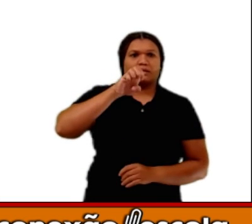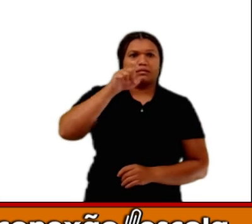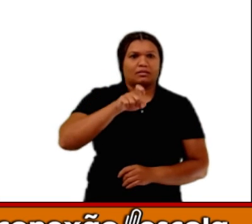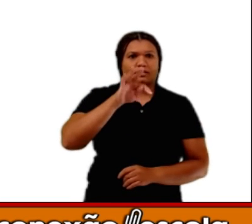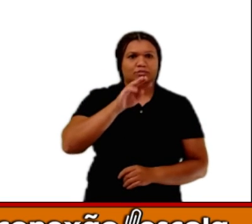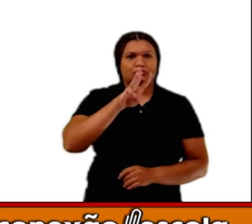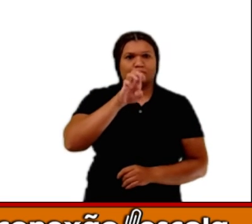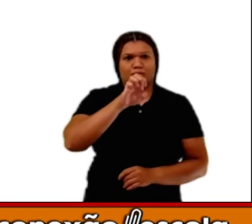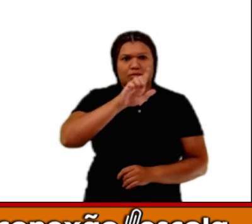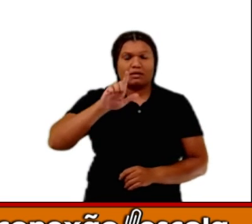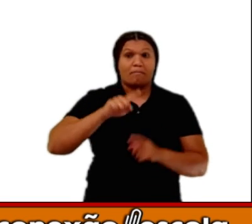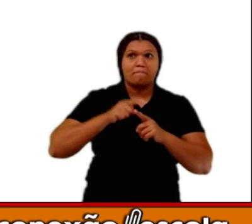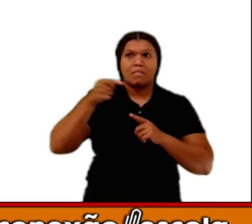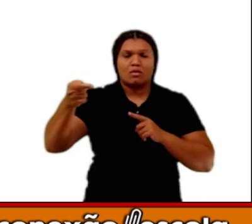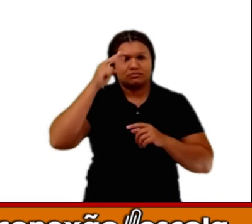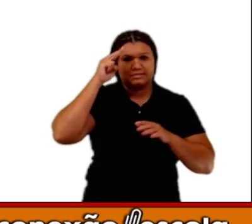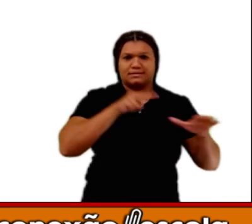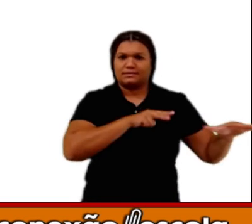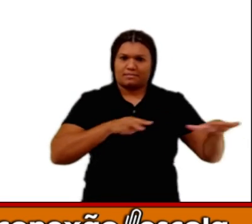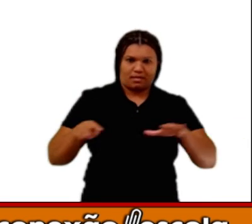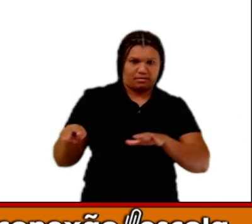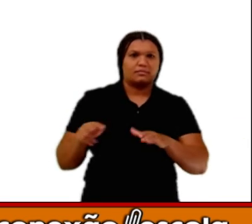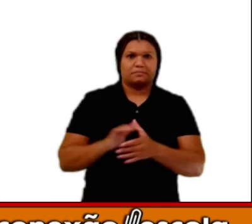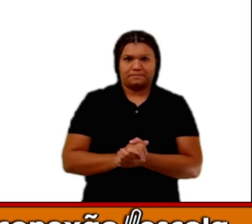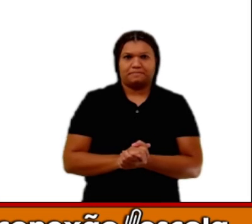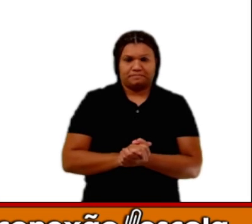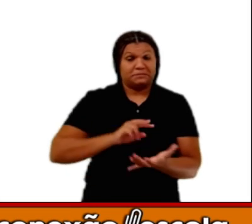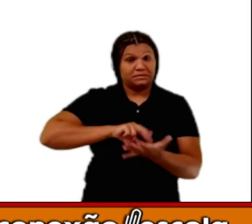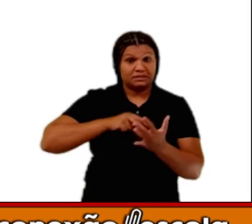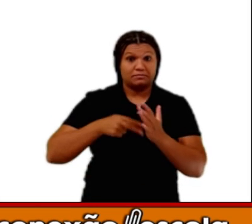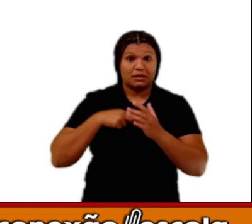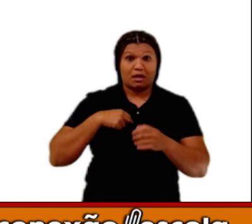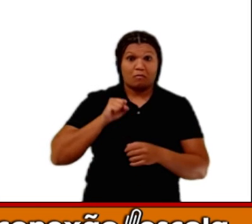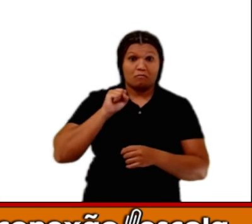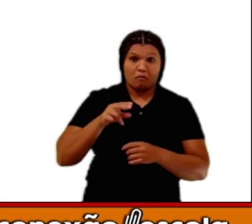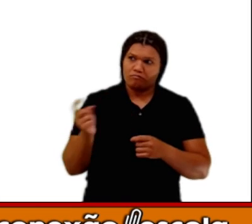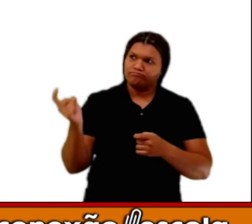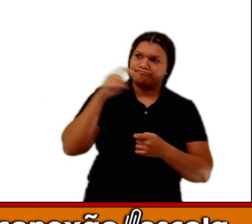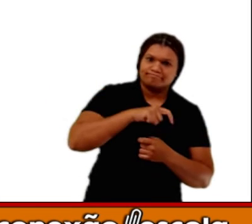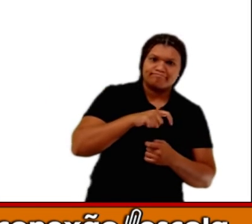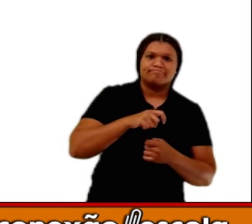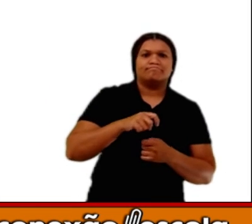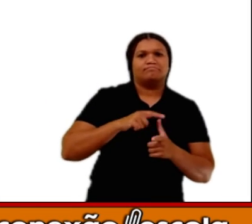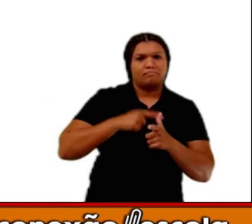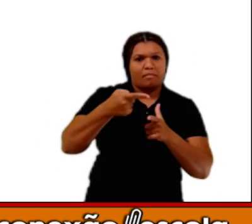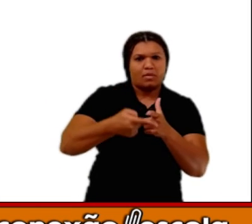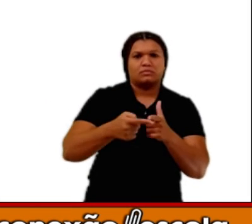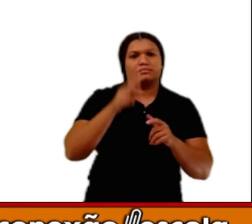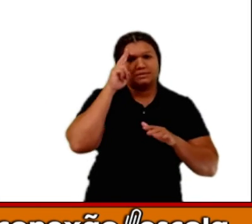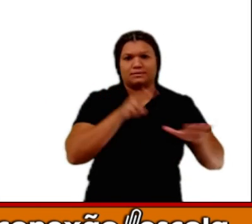ou seja Anhanguera tucan next week eu vou vir próxima semana observe a forma